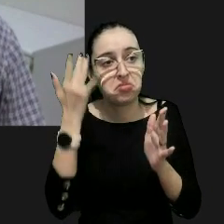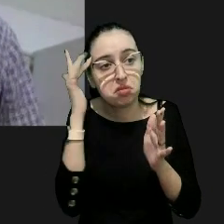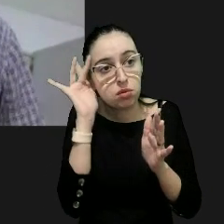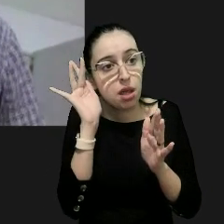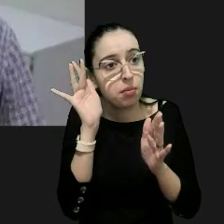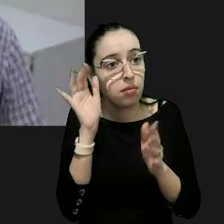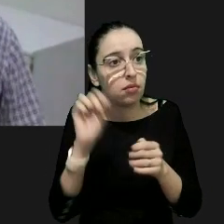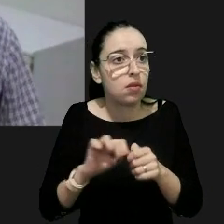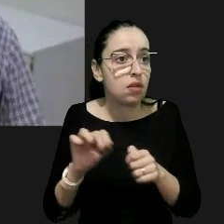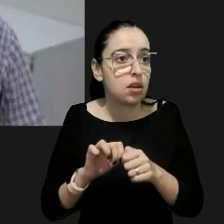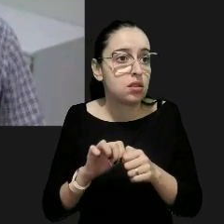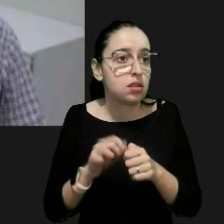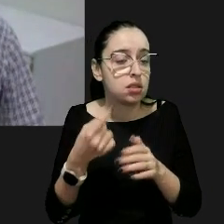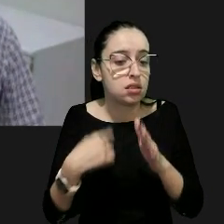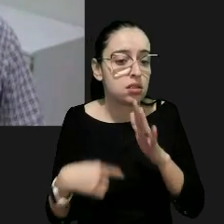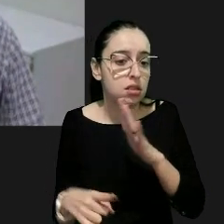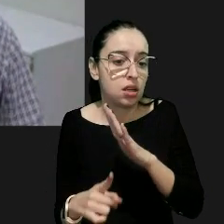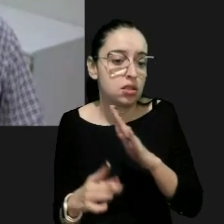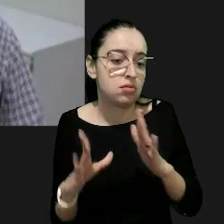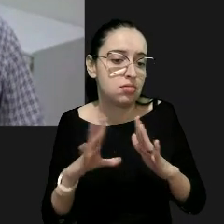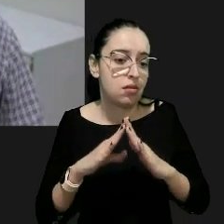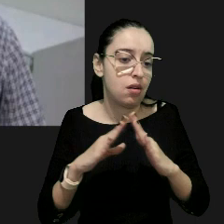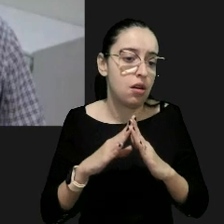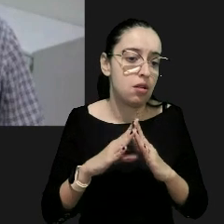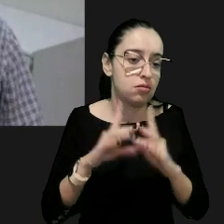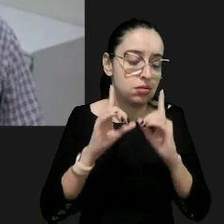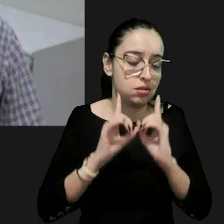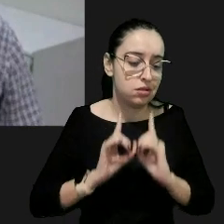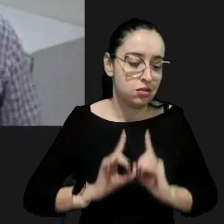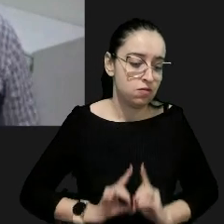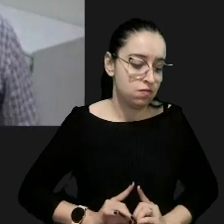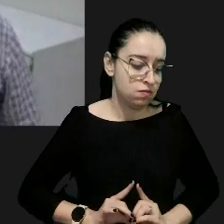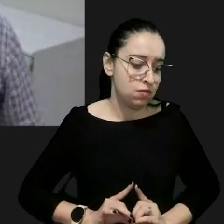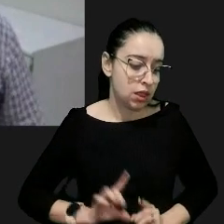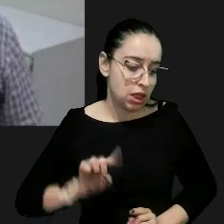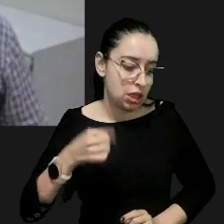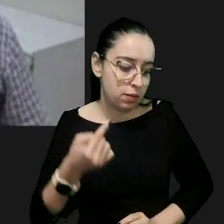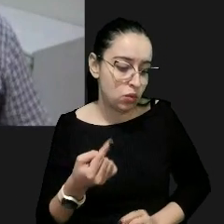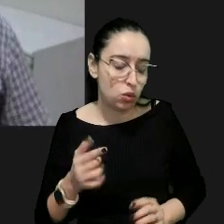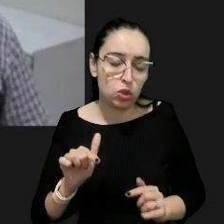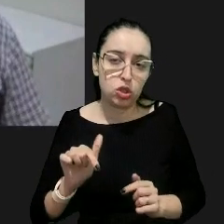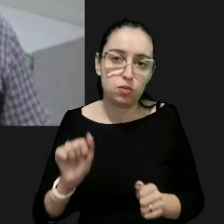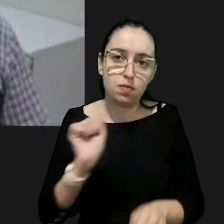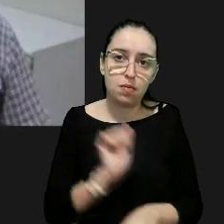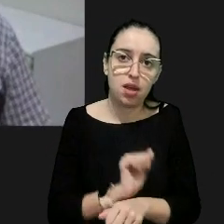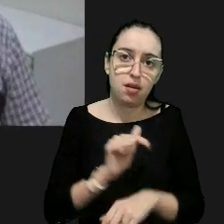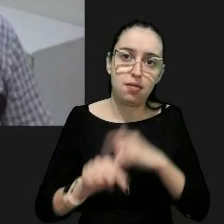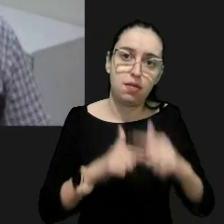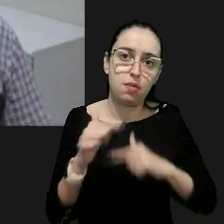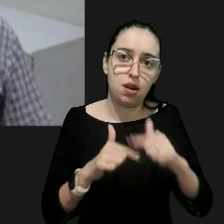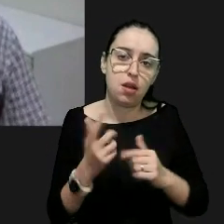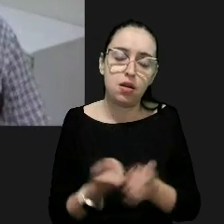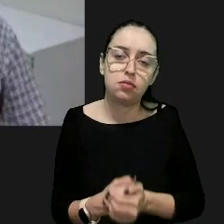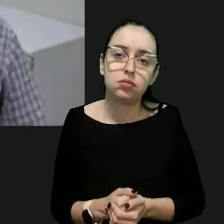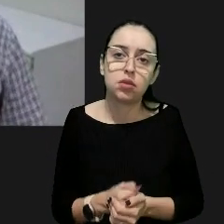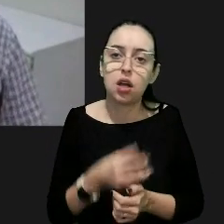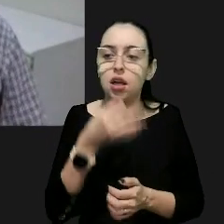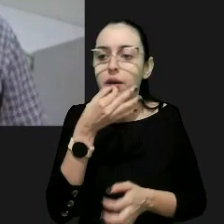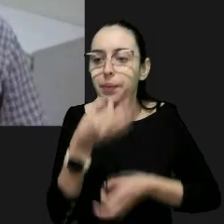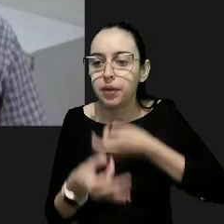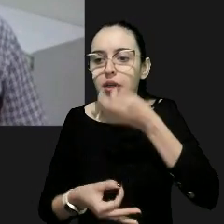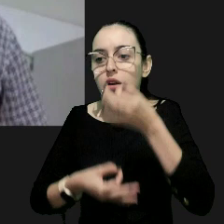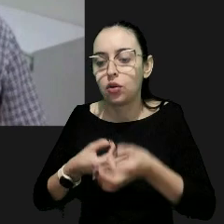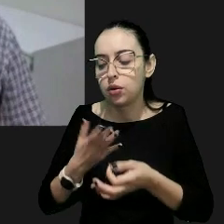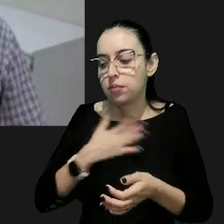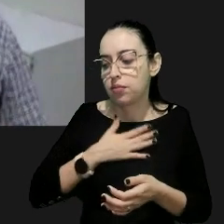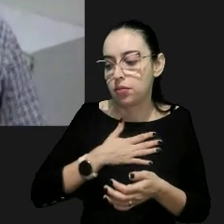aquele estatuto e não sabe o que fazer para sair de casa numa depressão depois que se aposentou? Então, o que eu